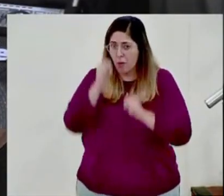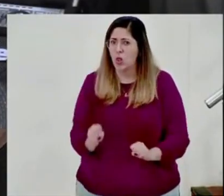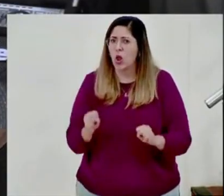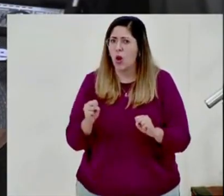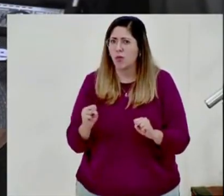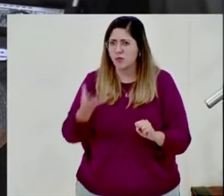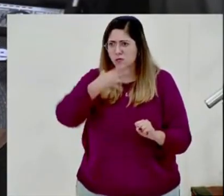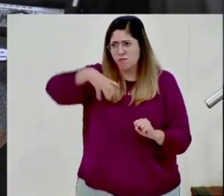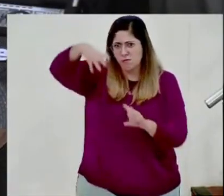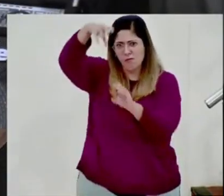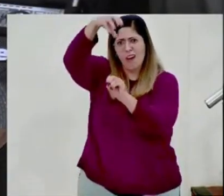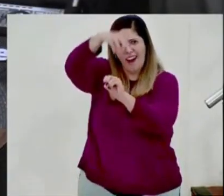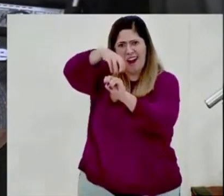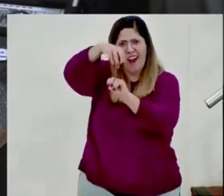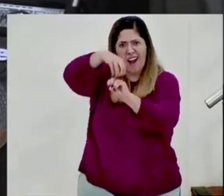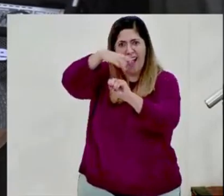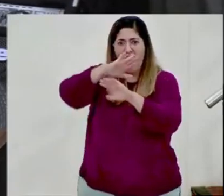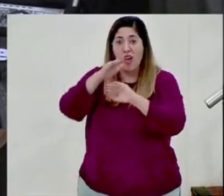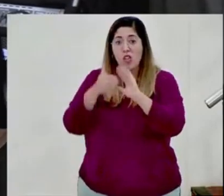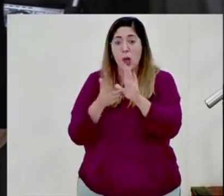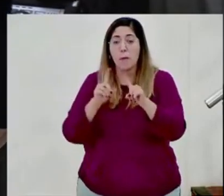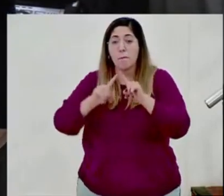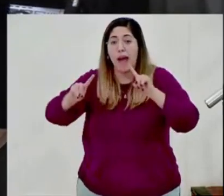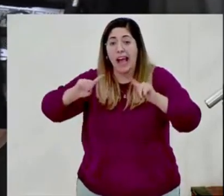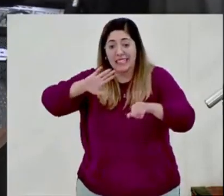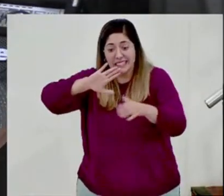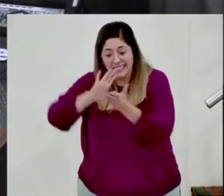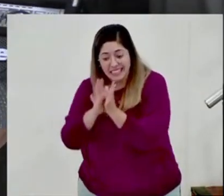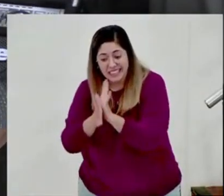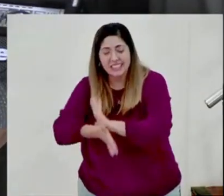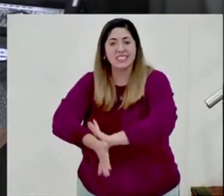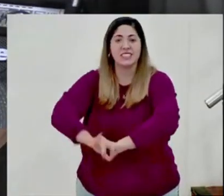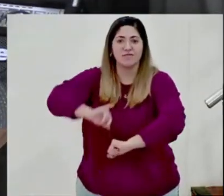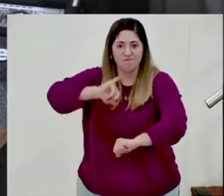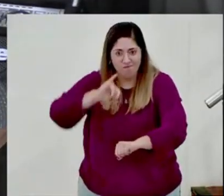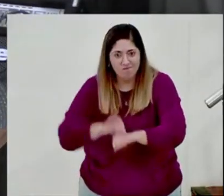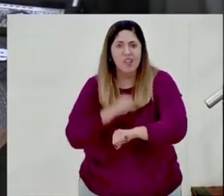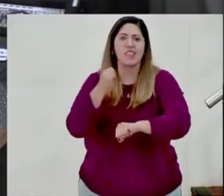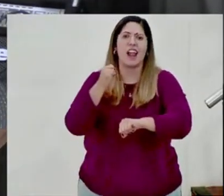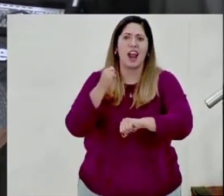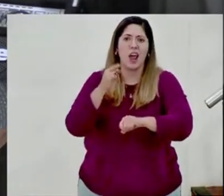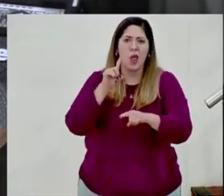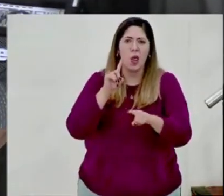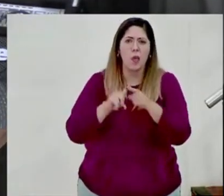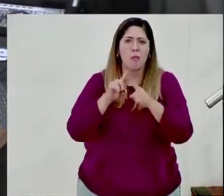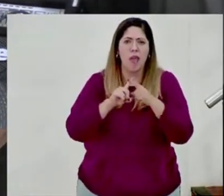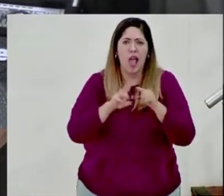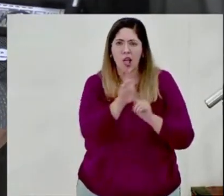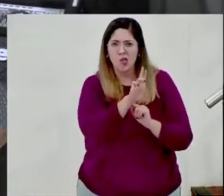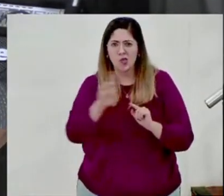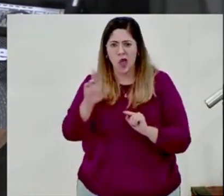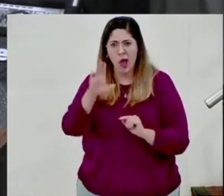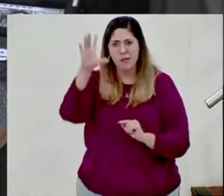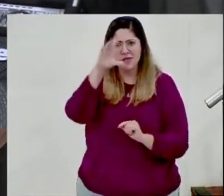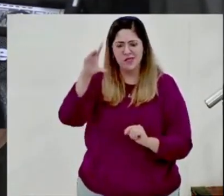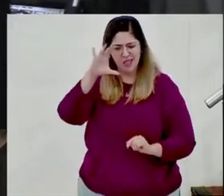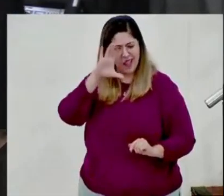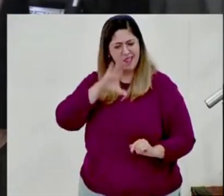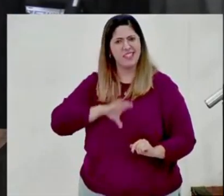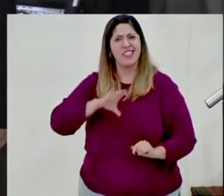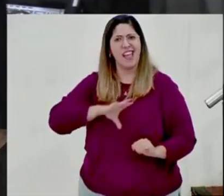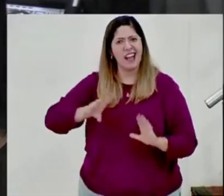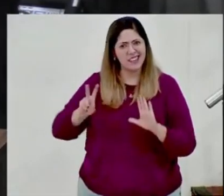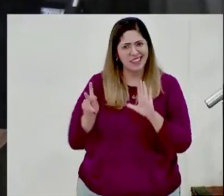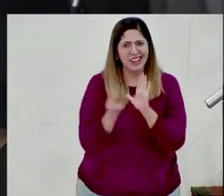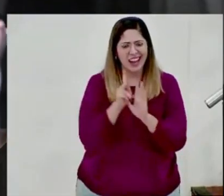da cidadezinha de Jerusalém. Sabe por quê? Porque é a cidade que carrega o nome de Deus. É a cidade